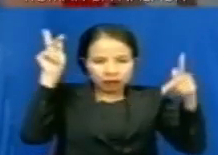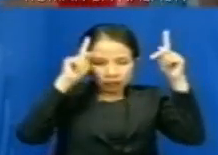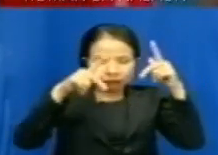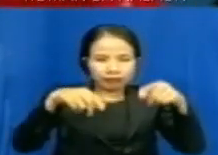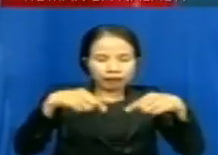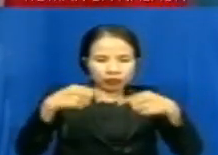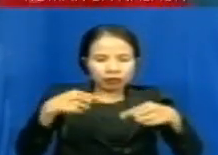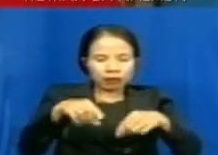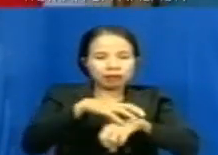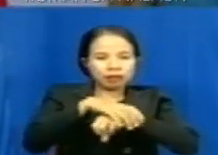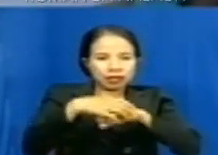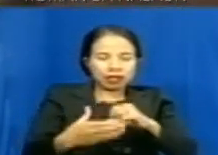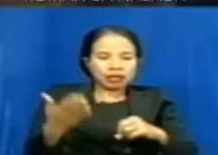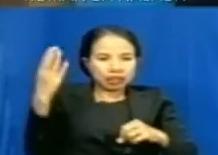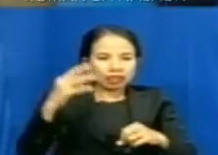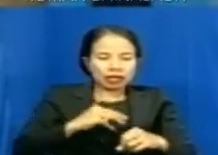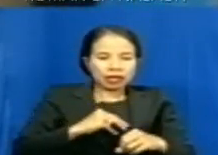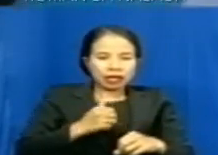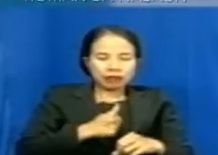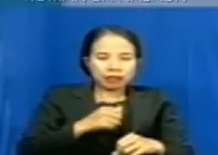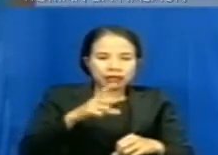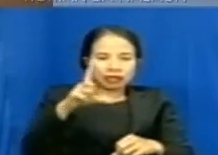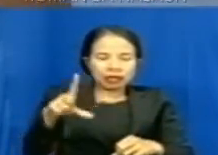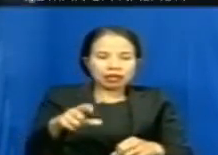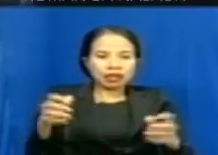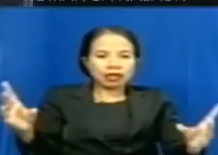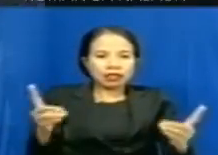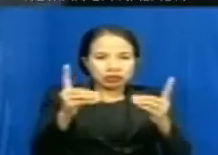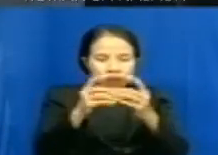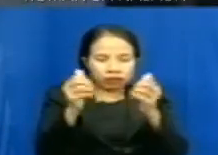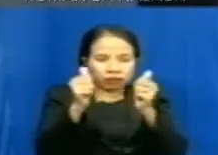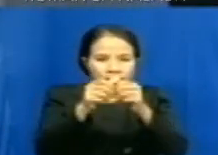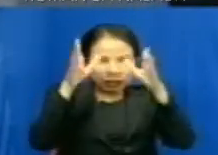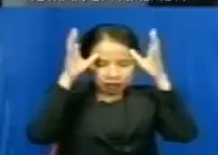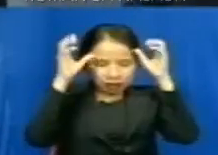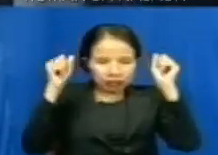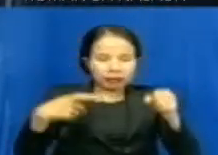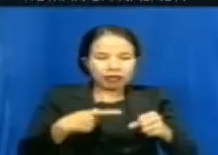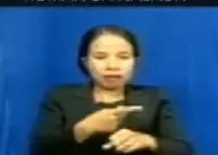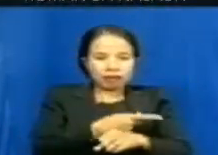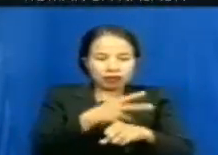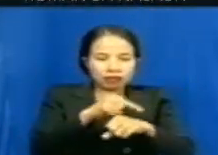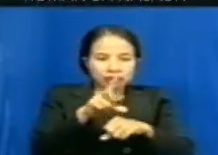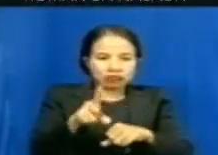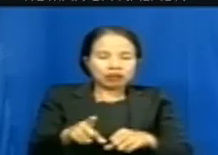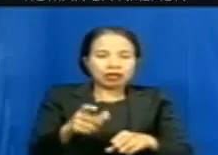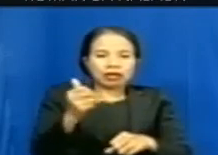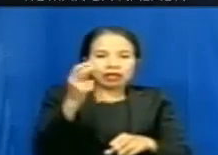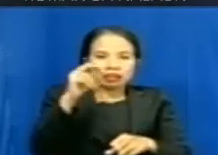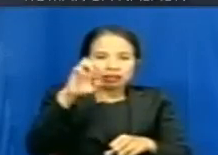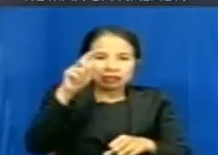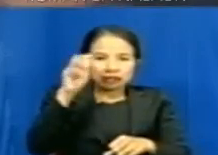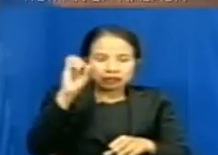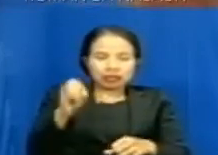e Aimete Laran, Hassoro Malu, ho presidente Parlamento Nacional, Aniceto Guterres, ho de Russo,